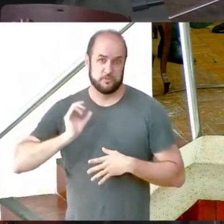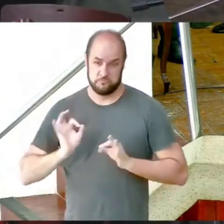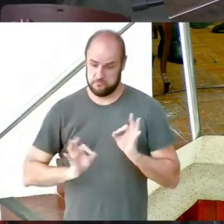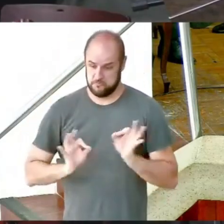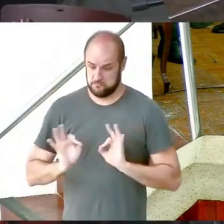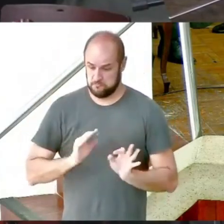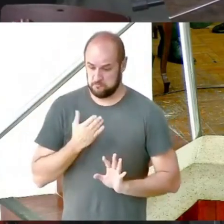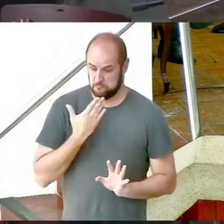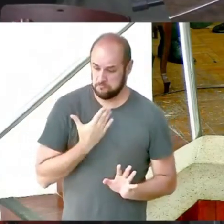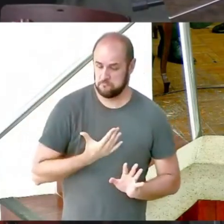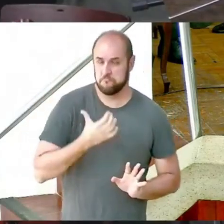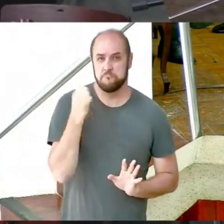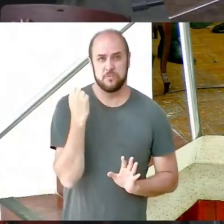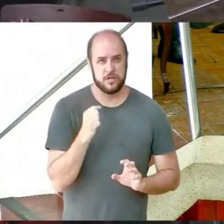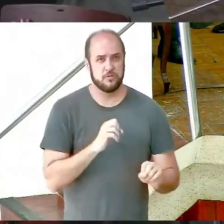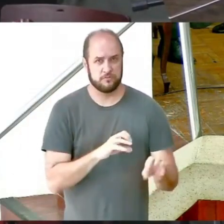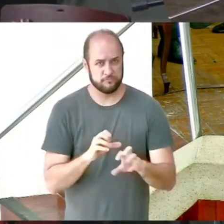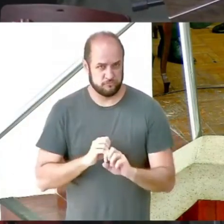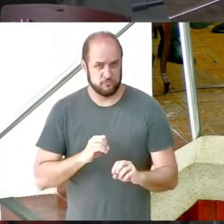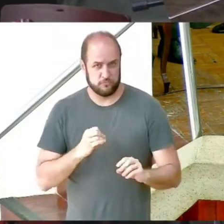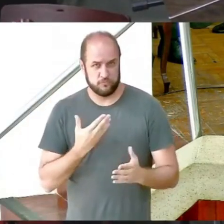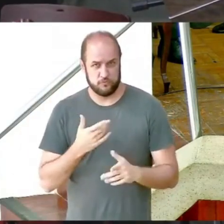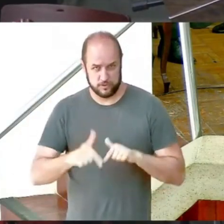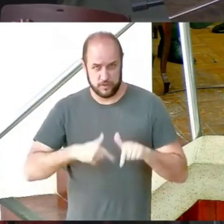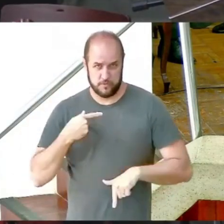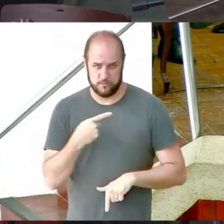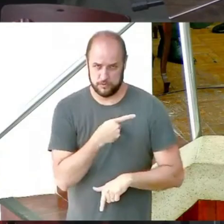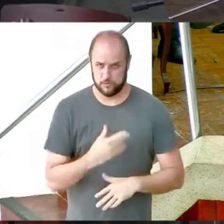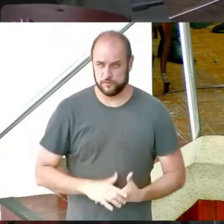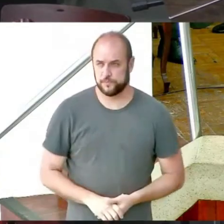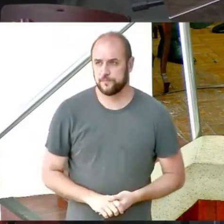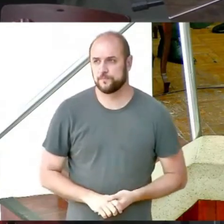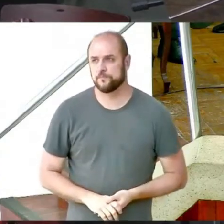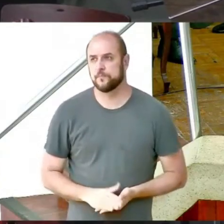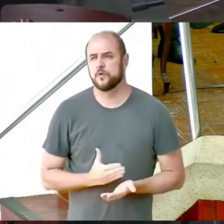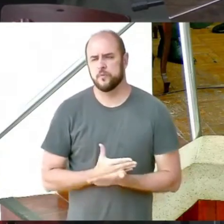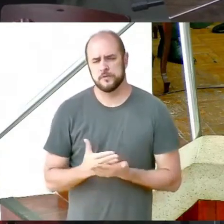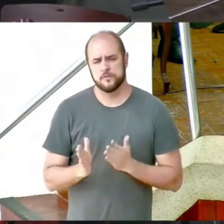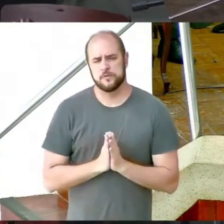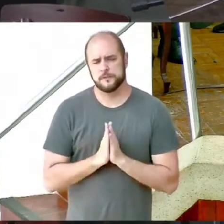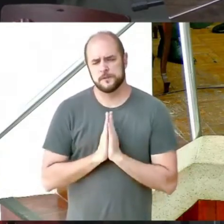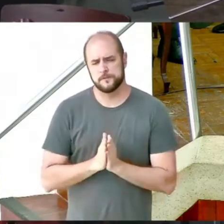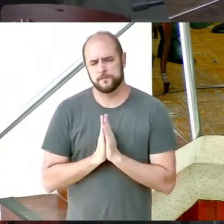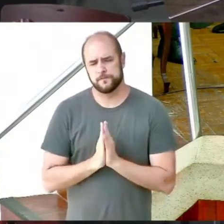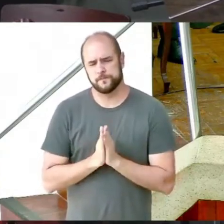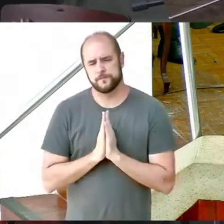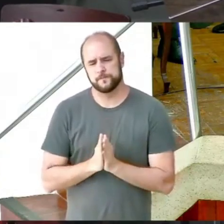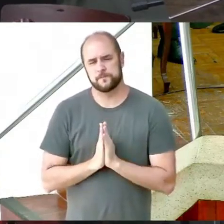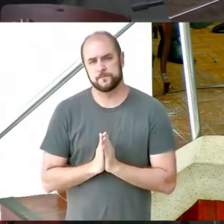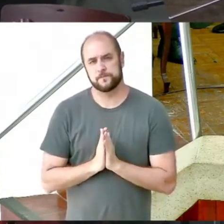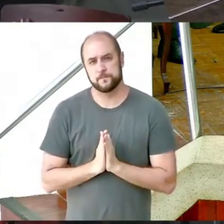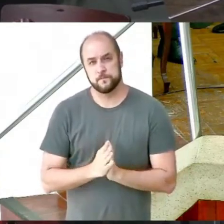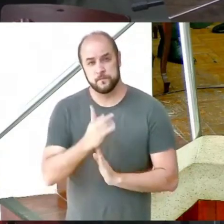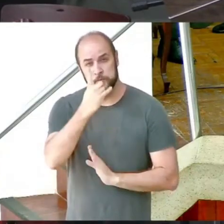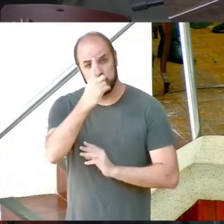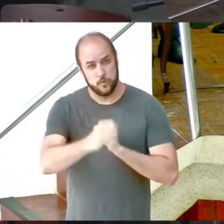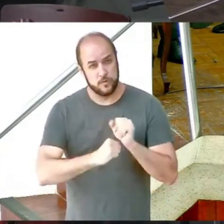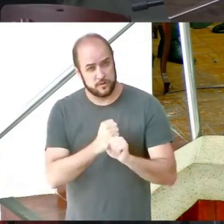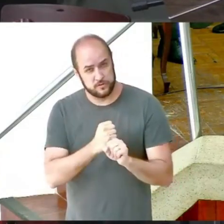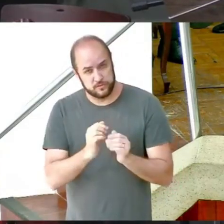melhor para o ministério pastoral. Começamos a orar. Depois de um ano